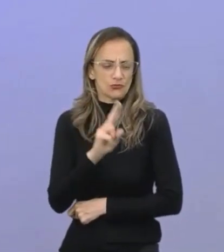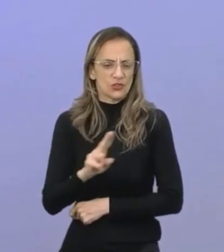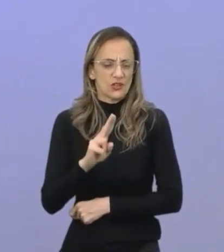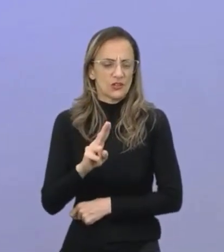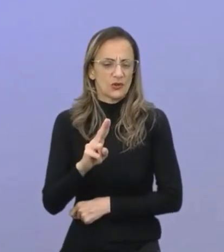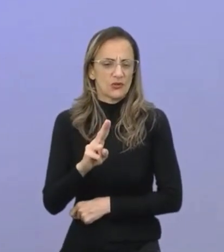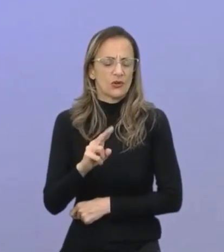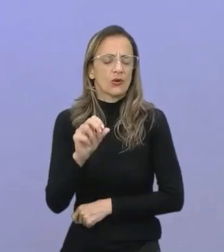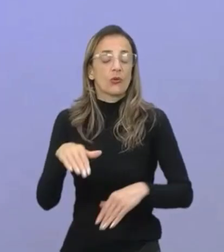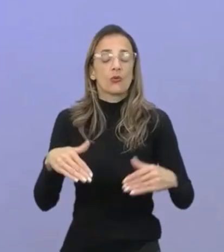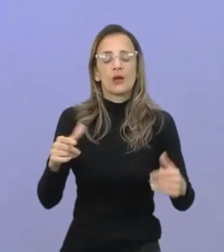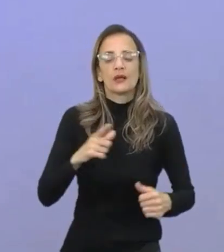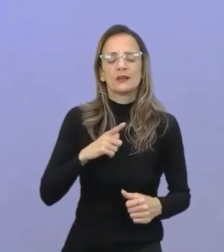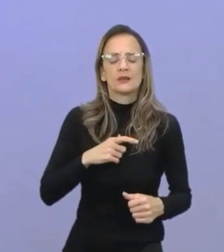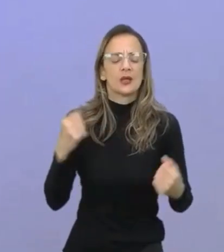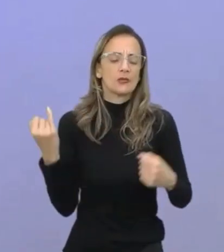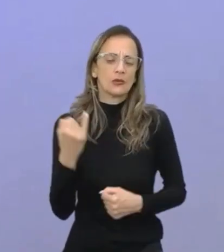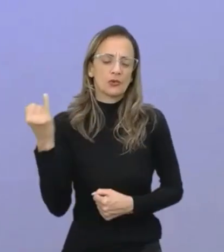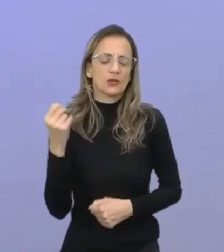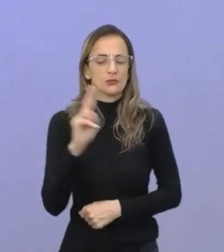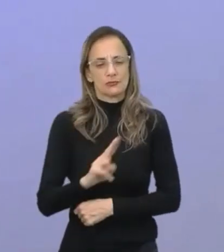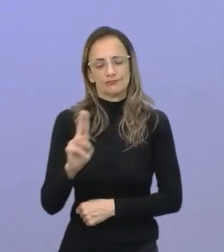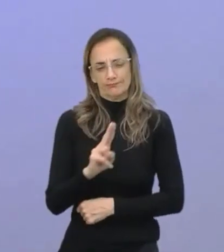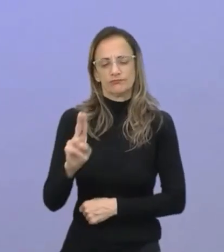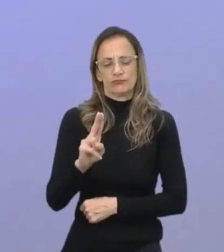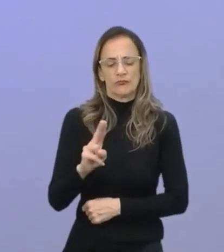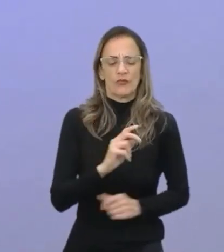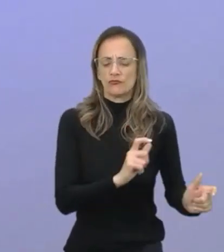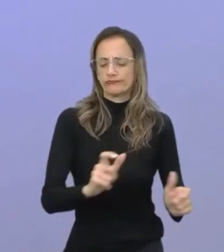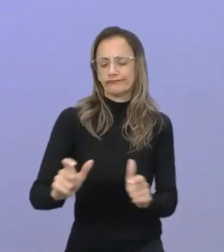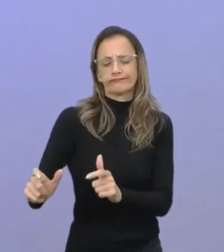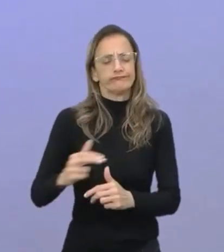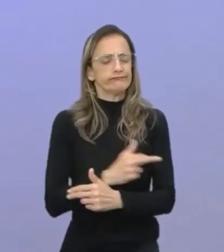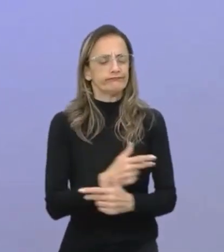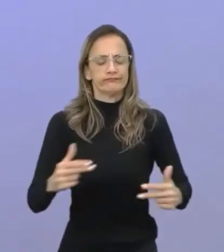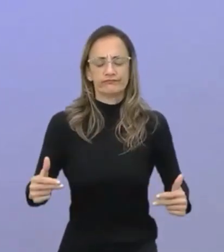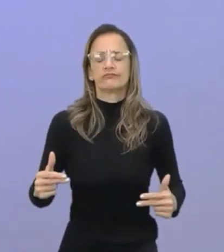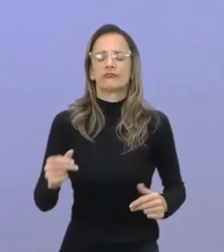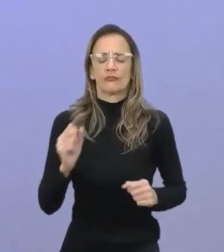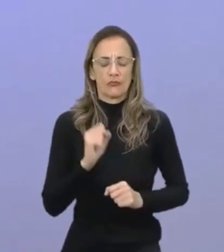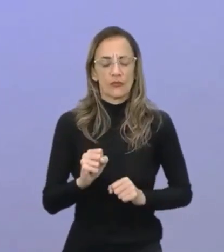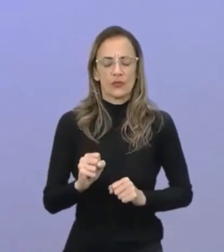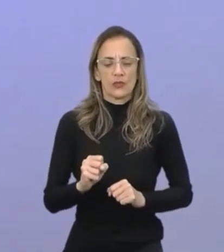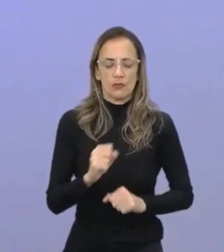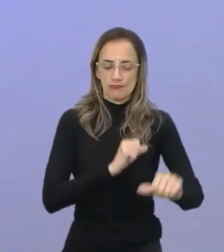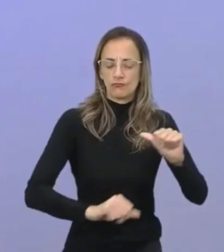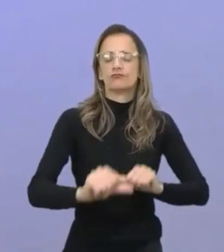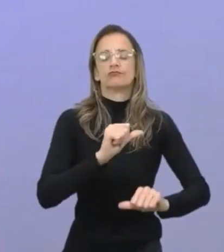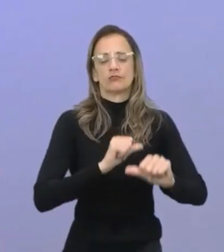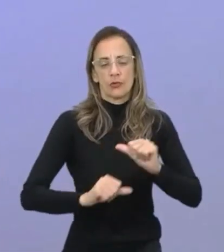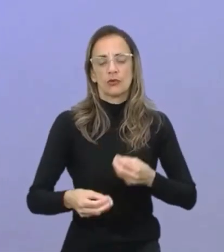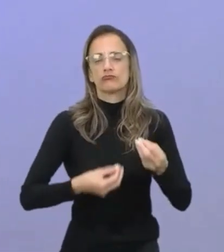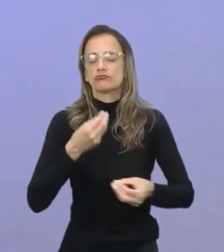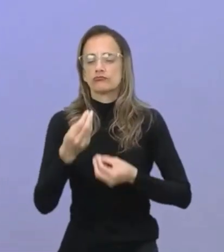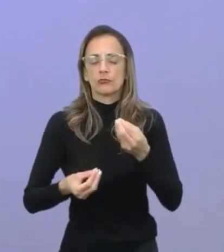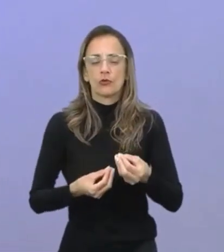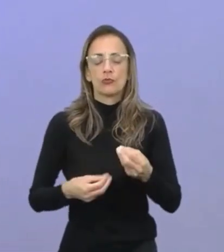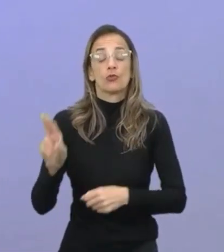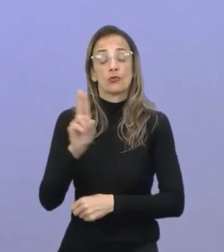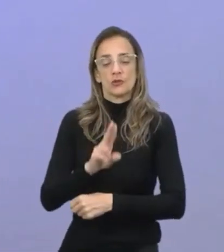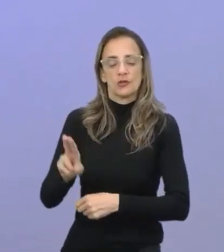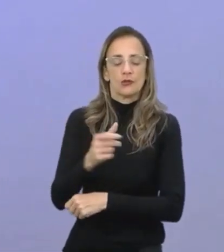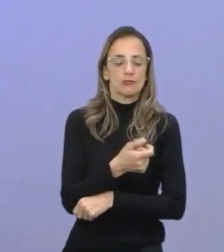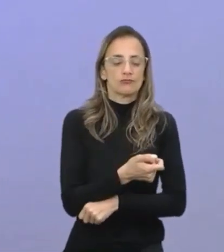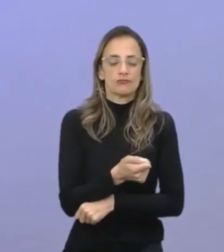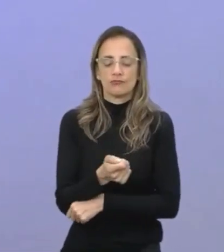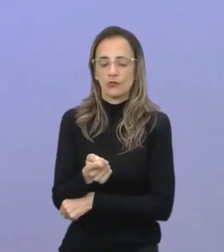verificar quais recursos são necessários para utilizar em certos ambientes, o que a gente pode estar modificando através, então, do uso de sensores também.